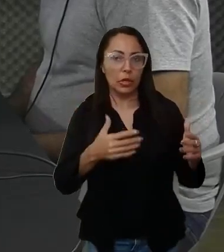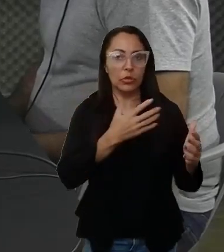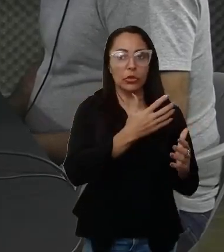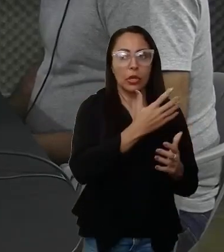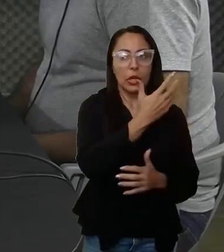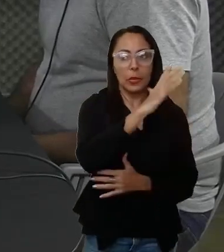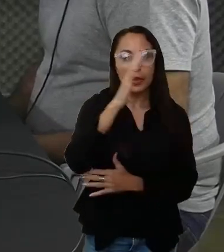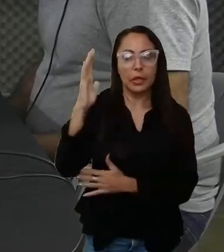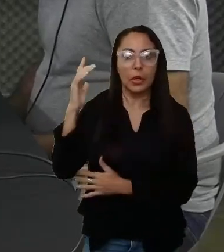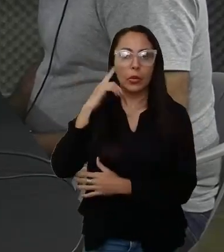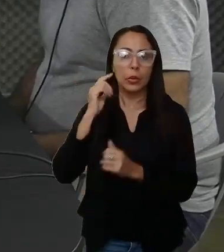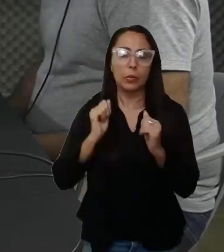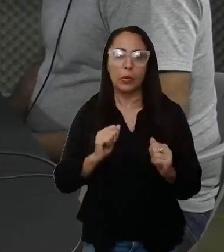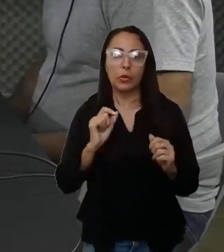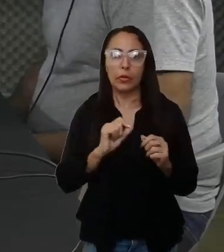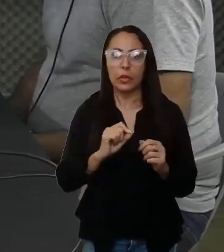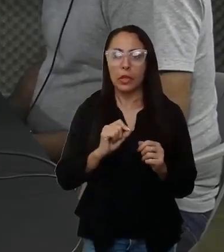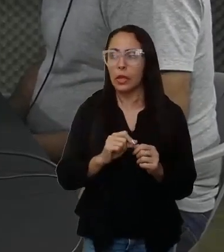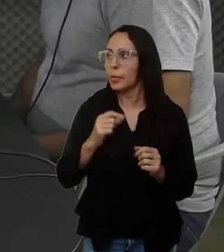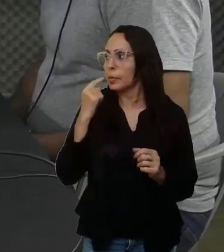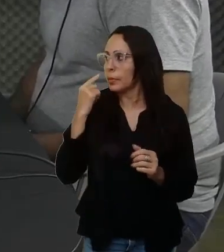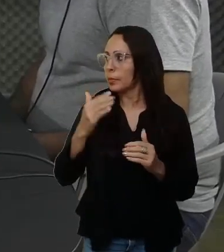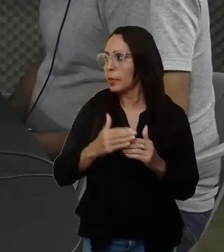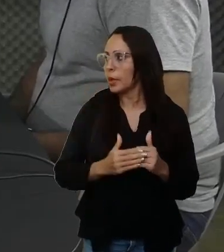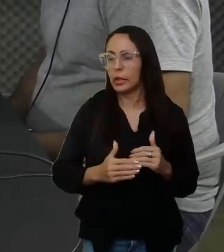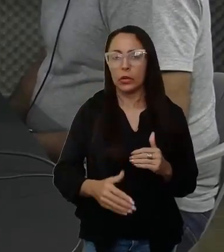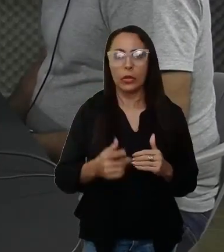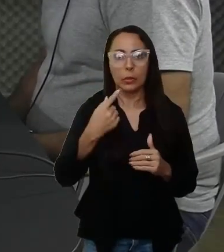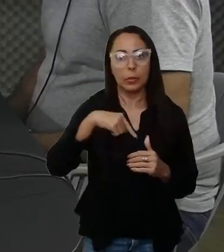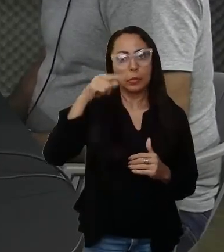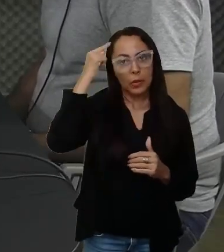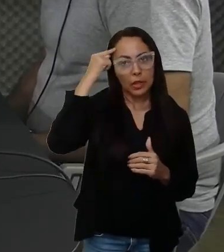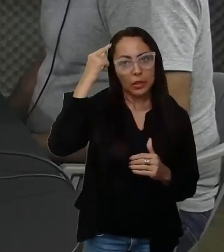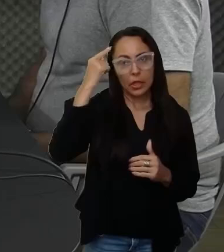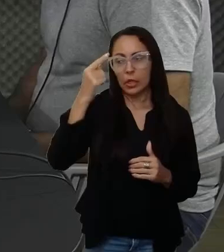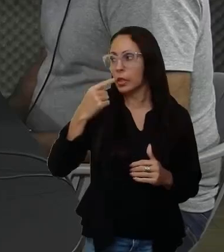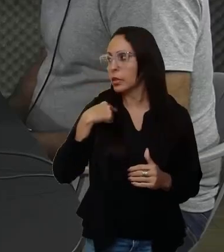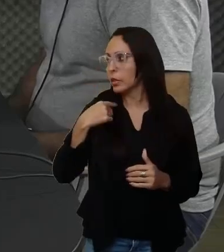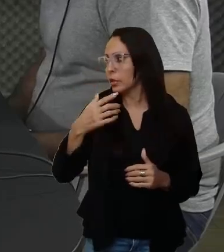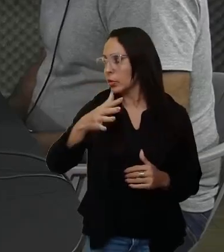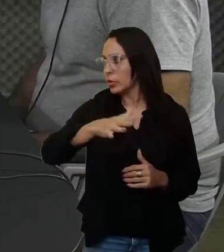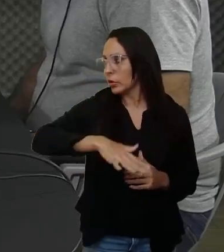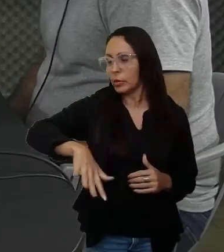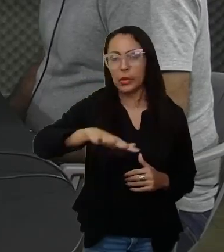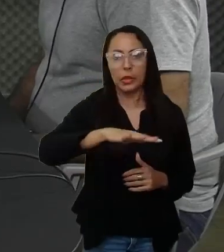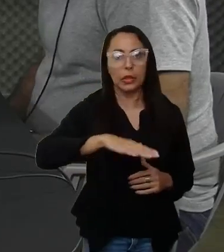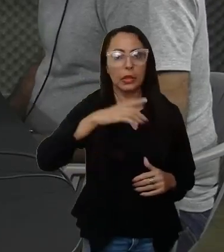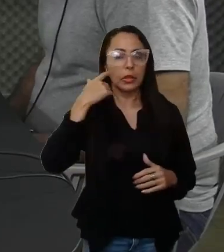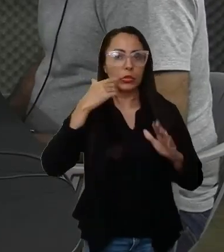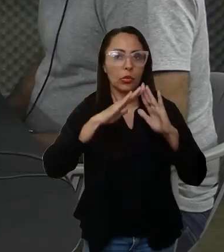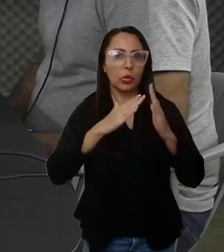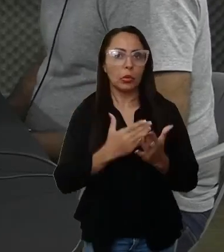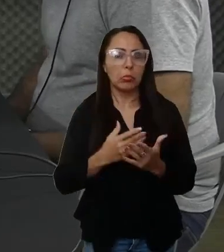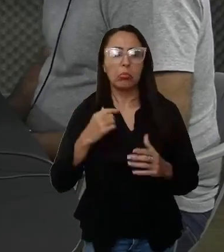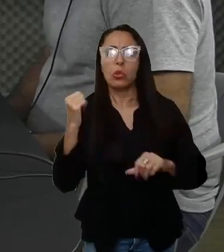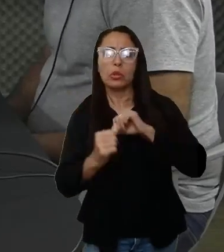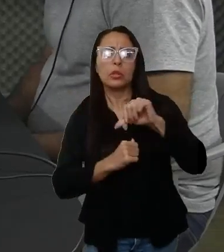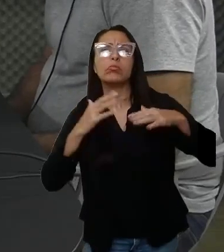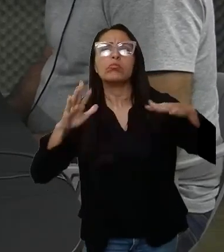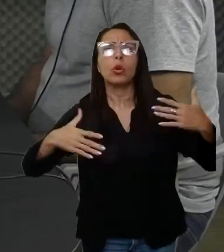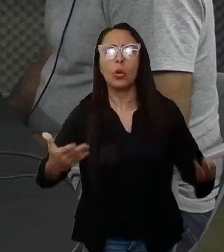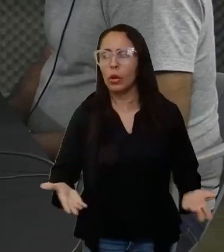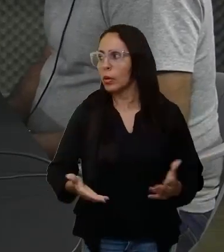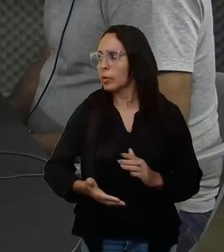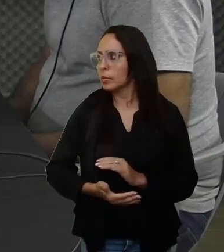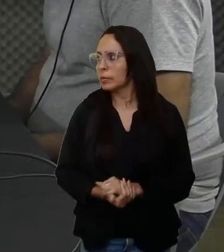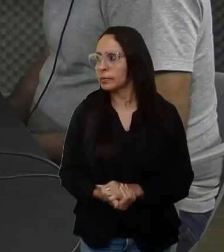eles podem fazer a partir de agora e começar a pensar dentro do seu ambiente ali escolar, quais mudanças poderiam ser feitas?